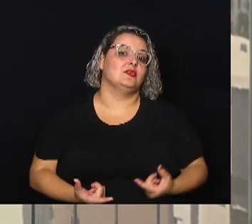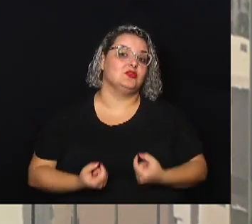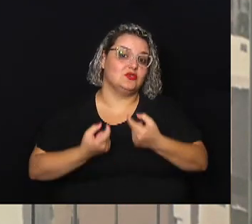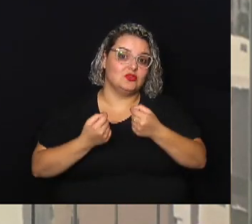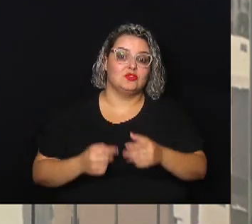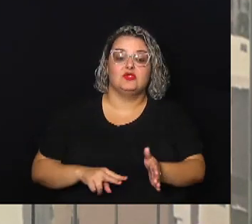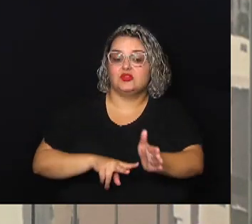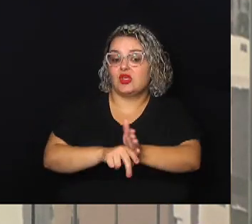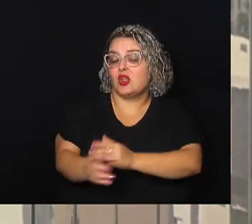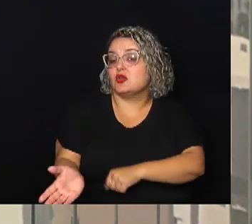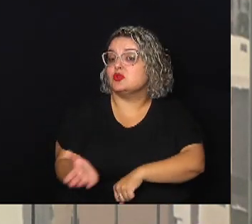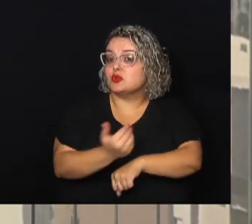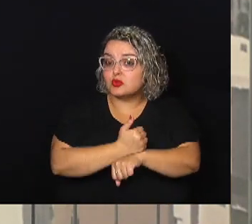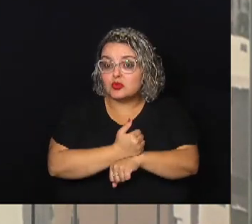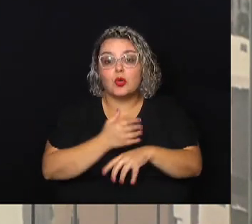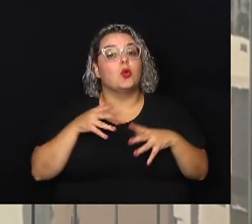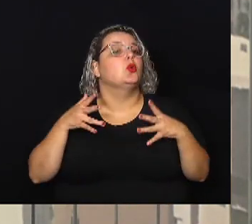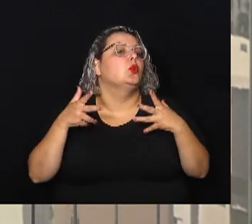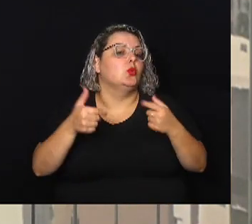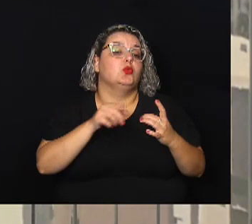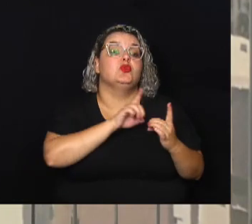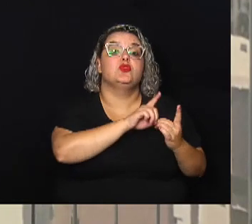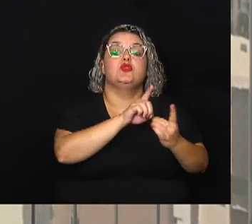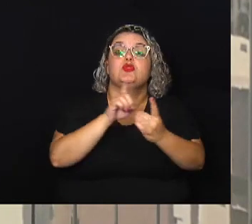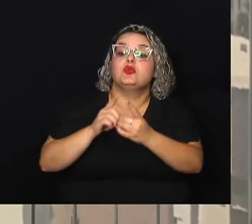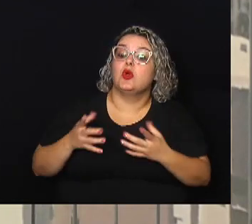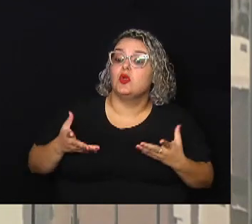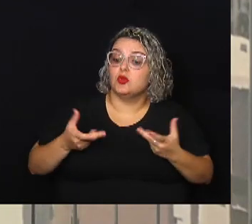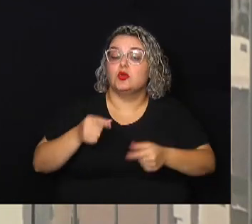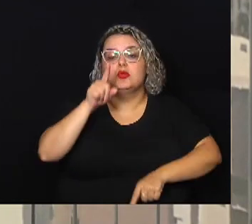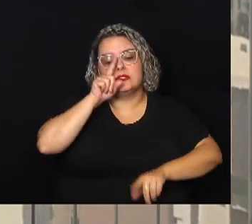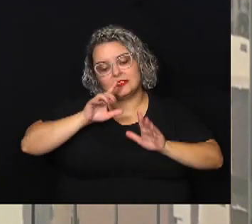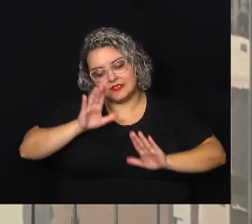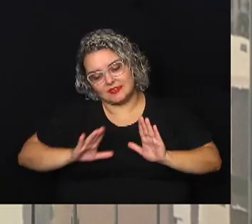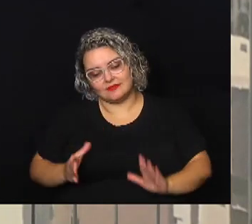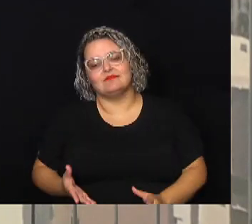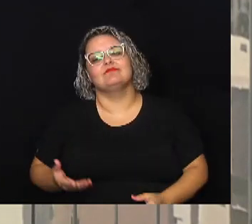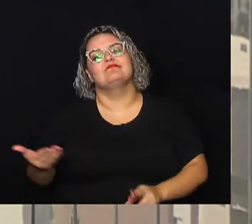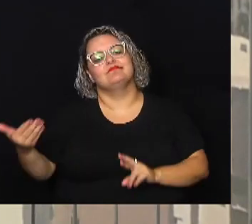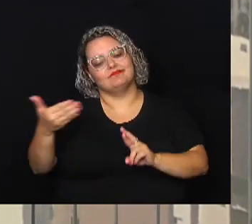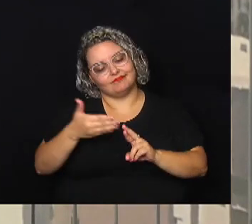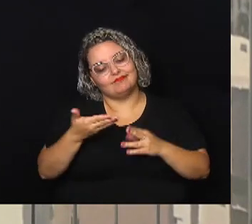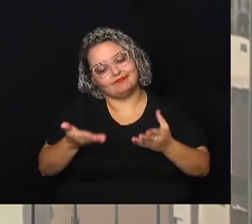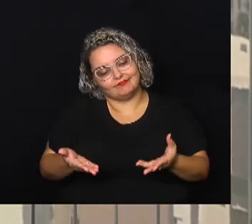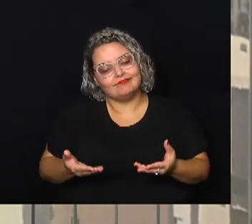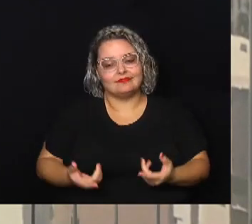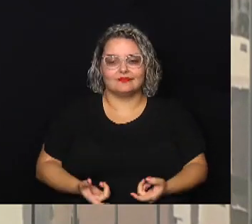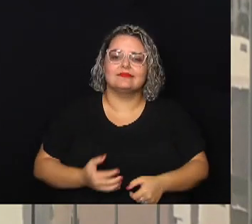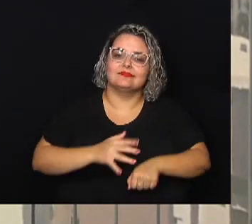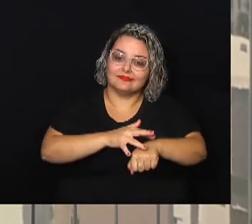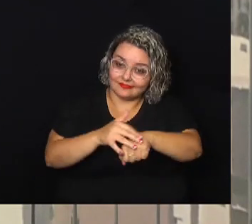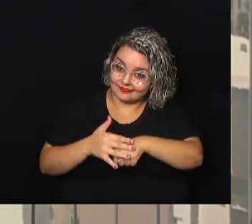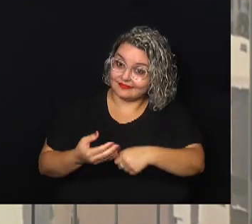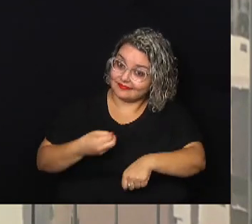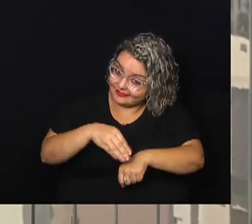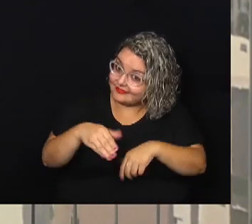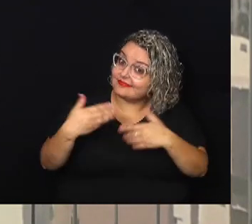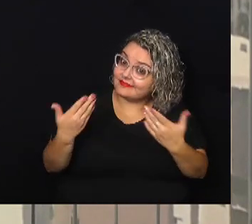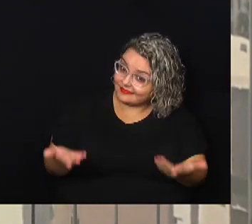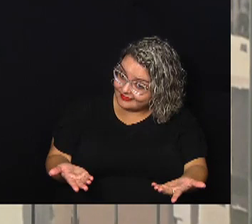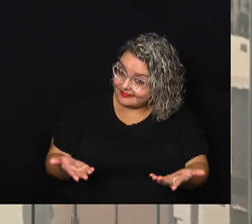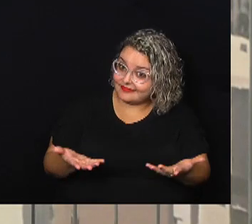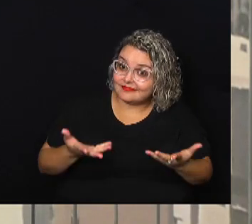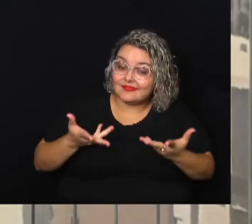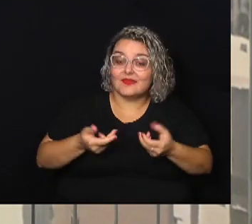diagnóstico precoce, todo esse atendimento, todo esse cuidado referente a essa doença. Então, fica aí a dica, né? Fica toda